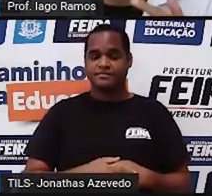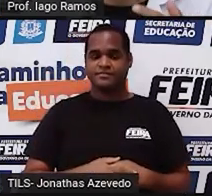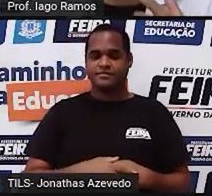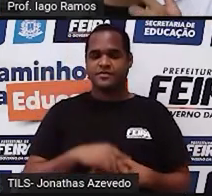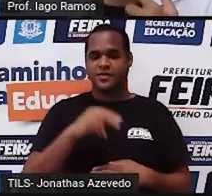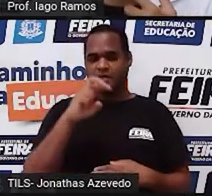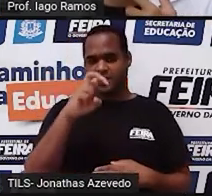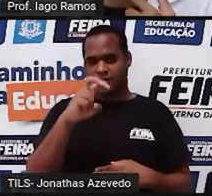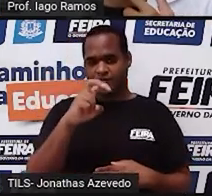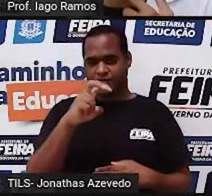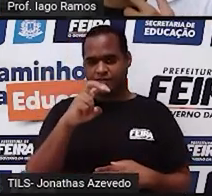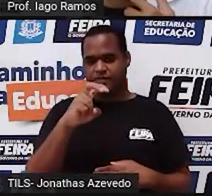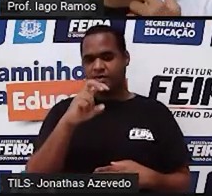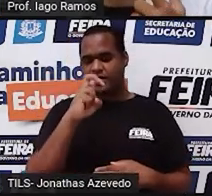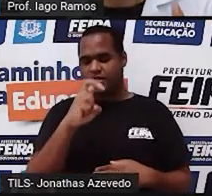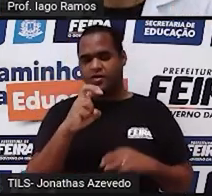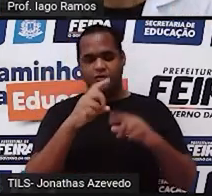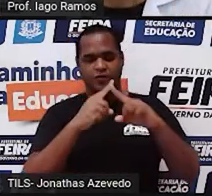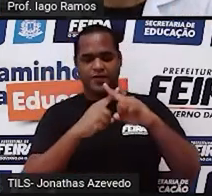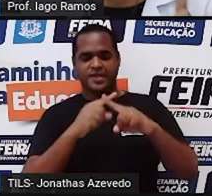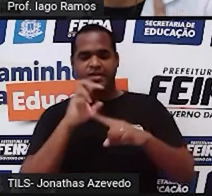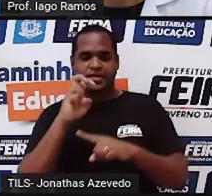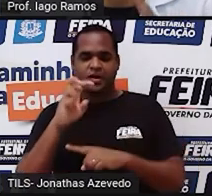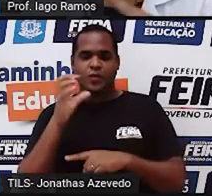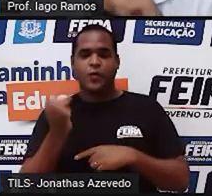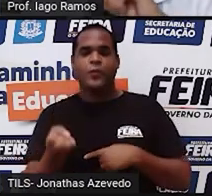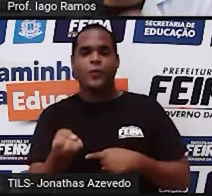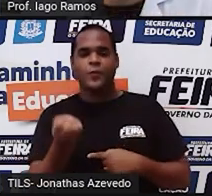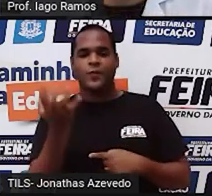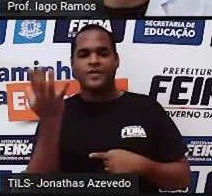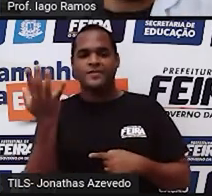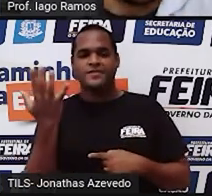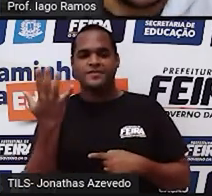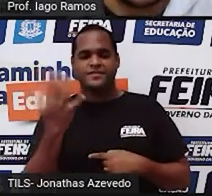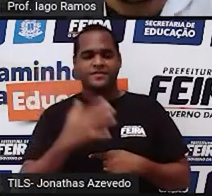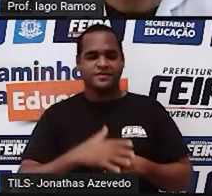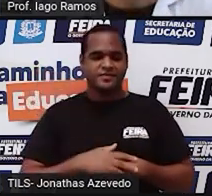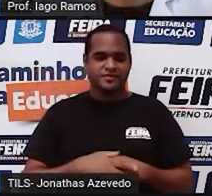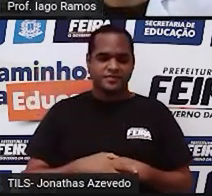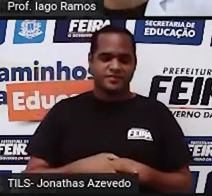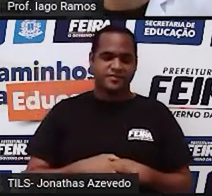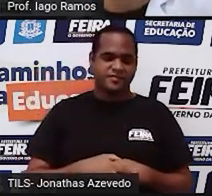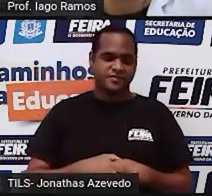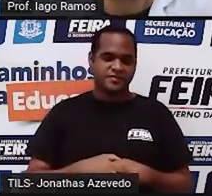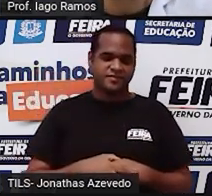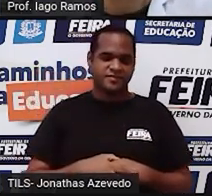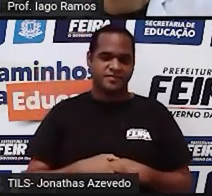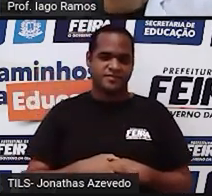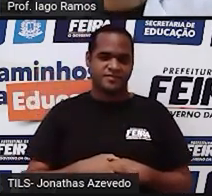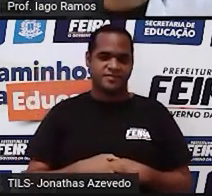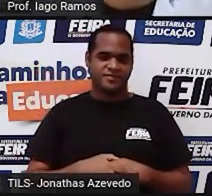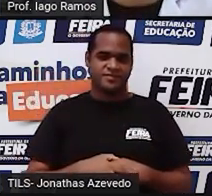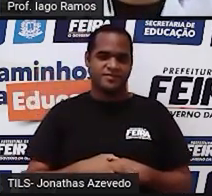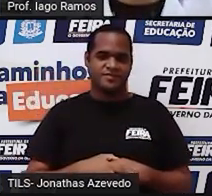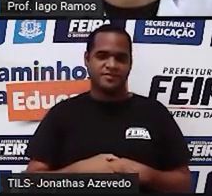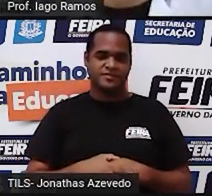raiz quadrada de cinco um número que vezes ele mesmo da Socorro E aí